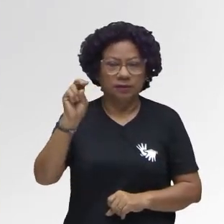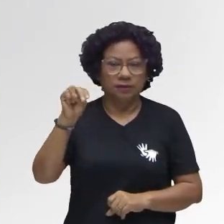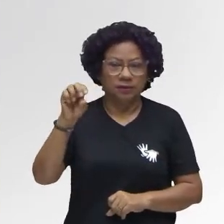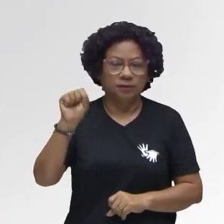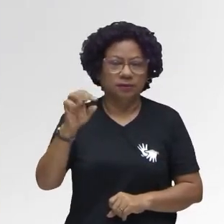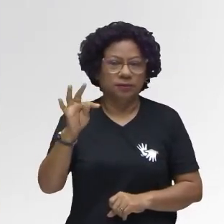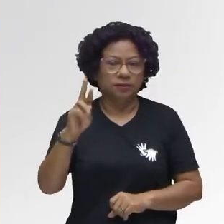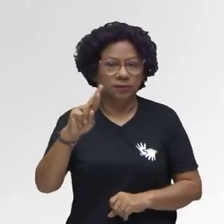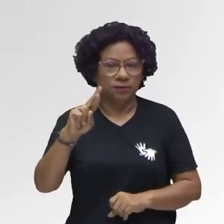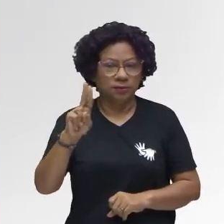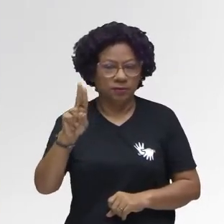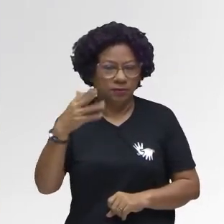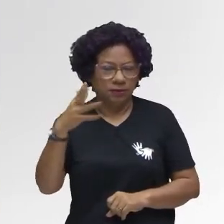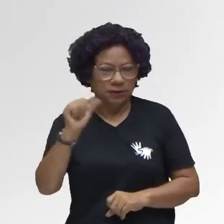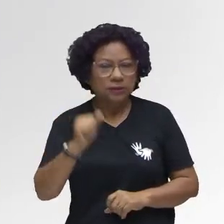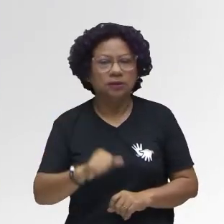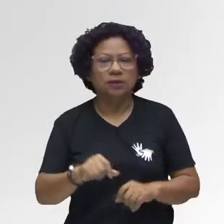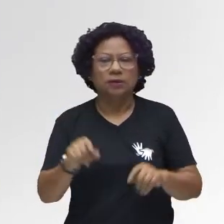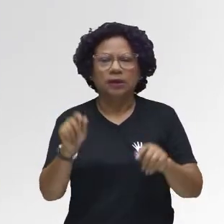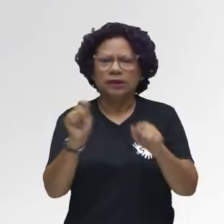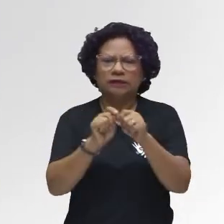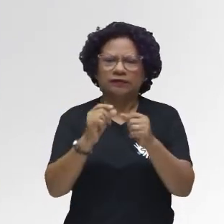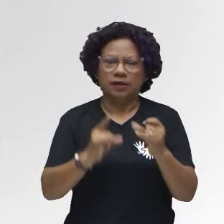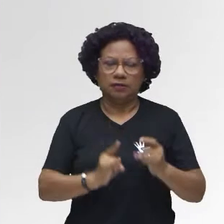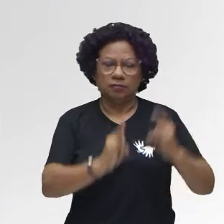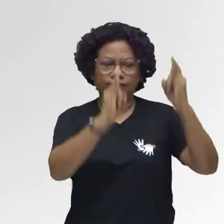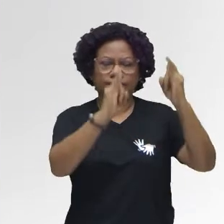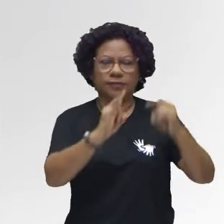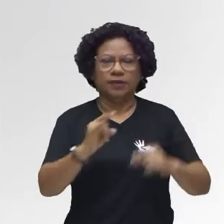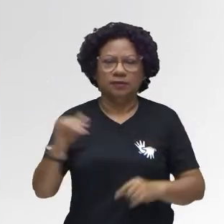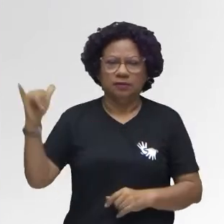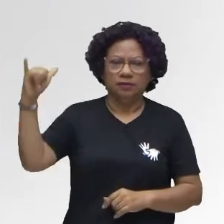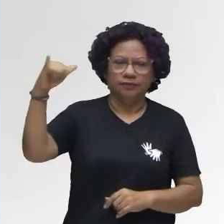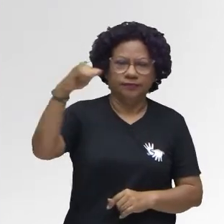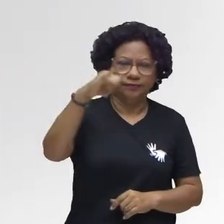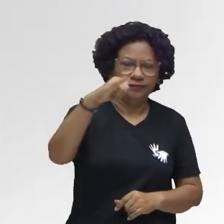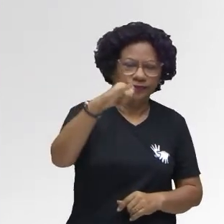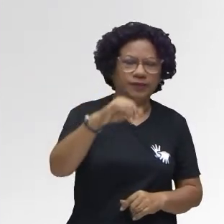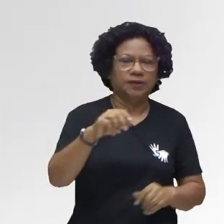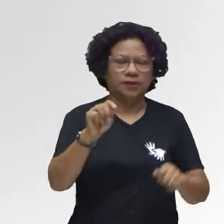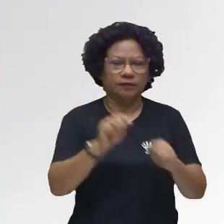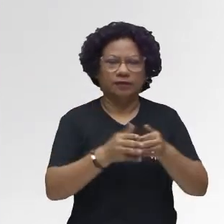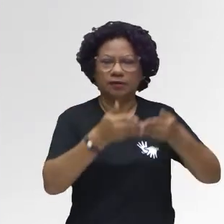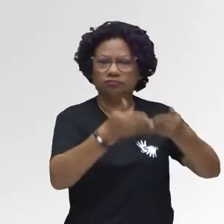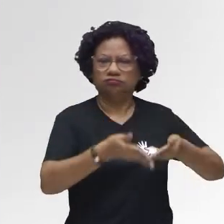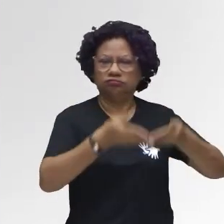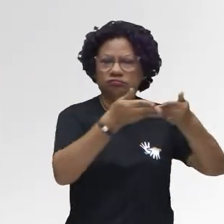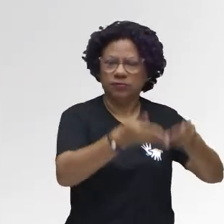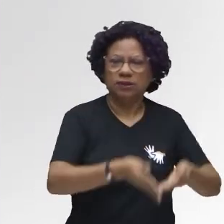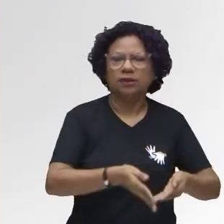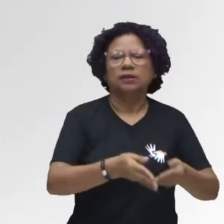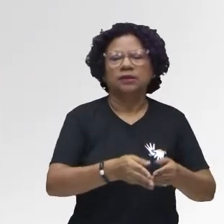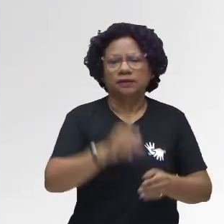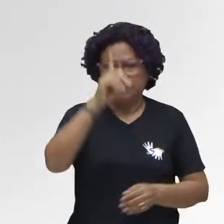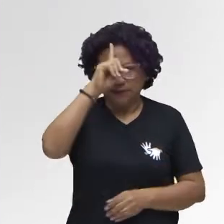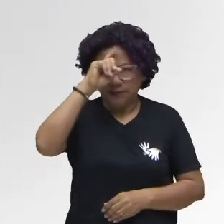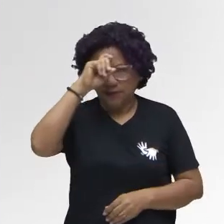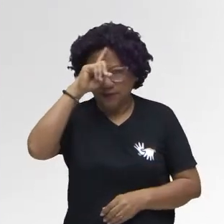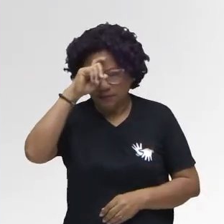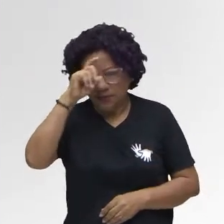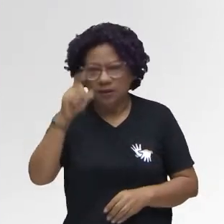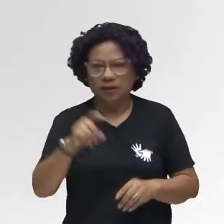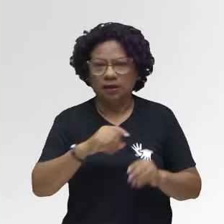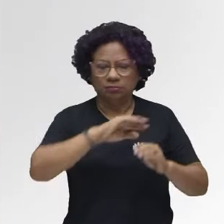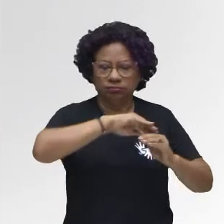navios, indústria naval, aviões, casas, escolas e hospitais, construção civil e